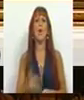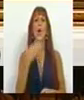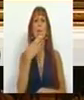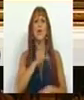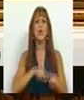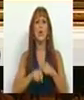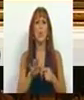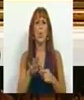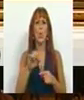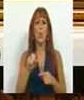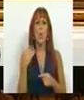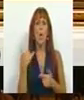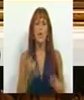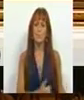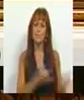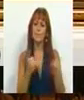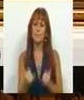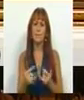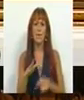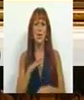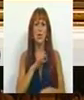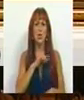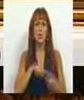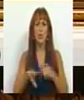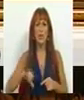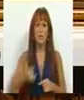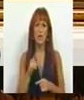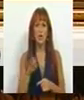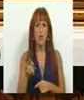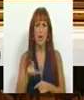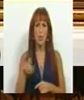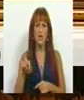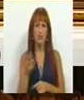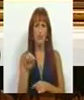Obrigada, Sr. Deputado Costa. Sr. Deputado José Luís Ferreira.